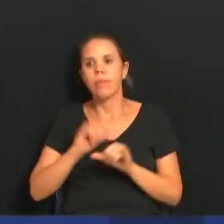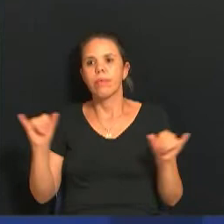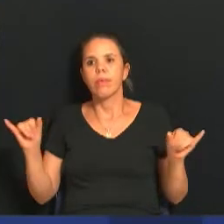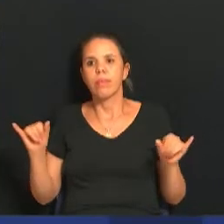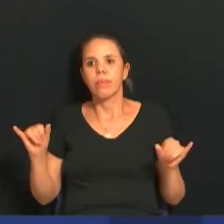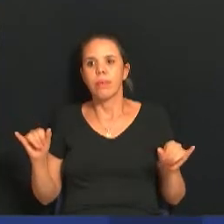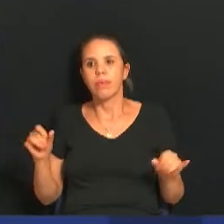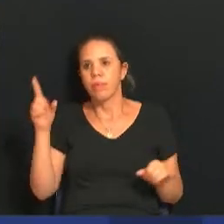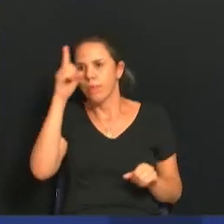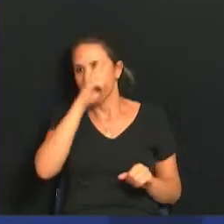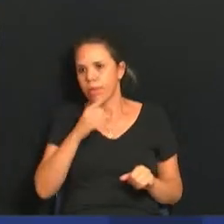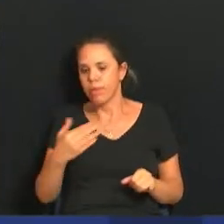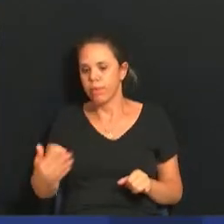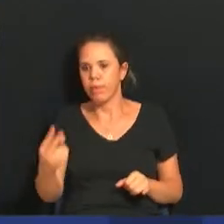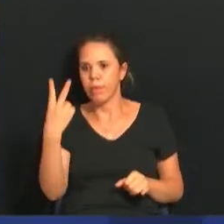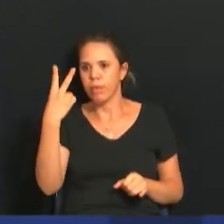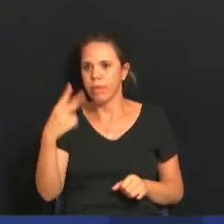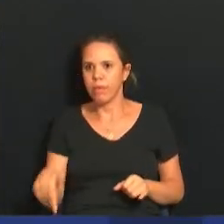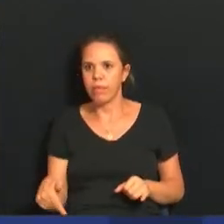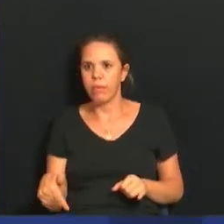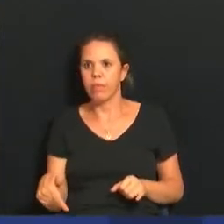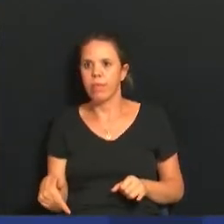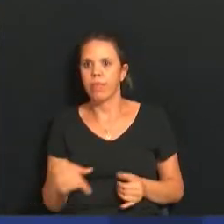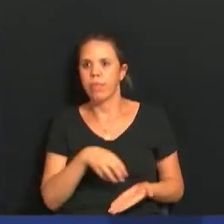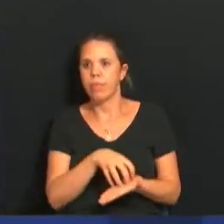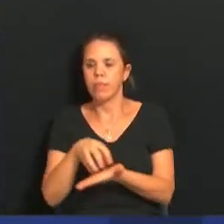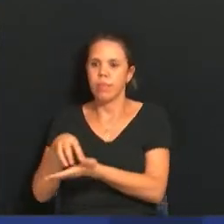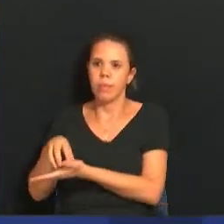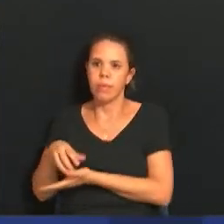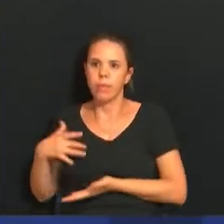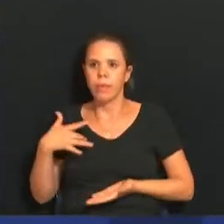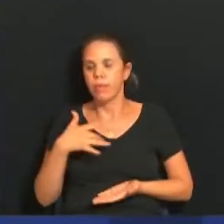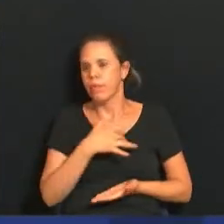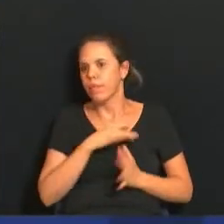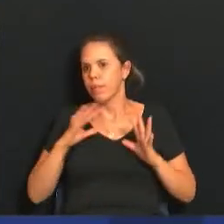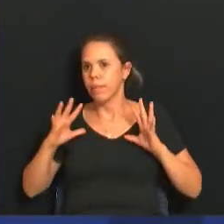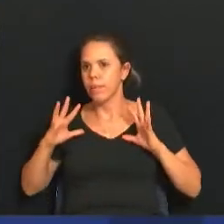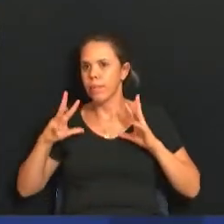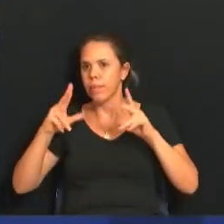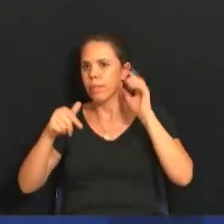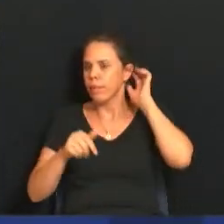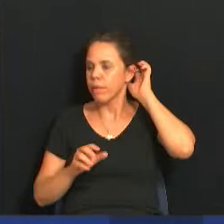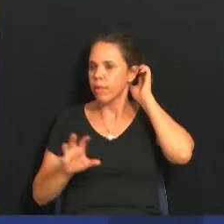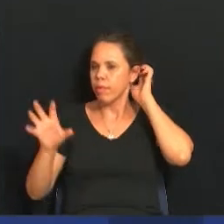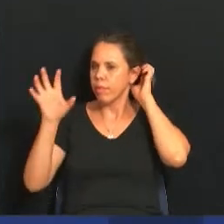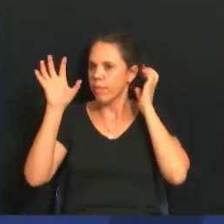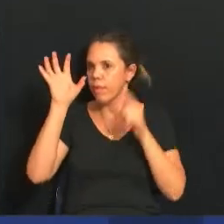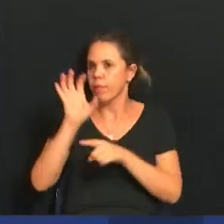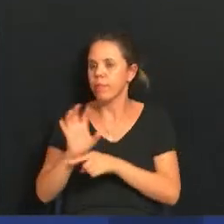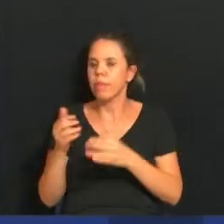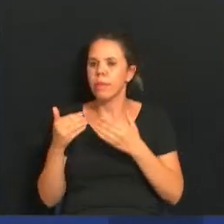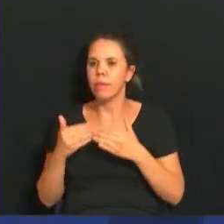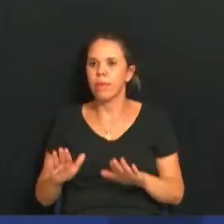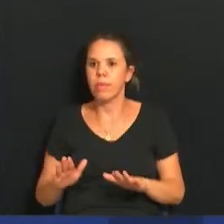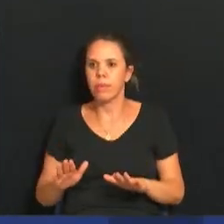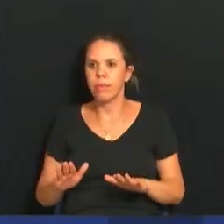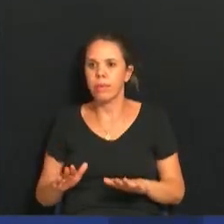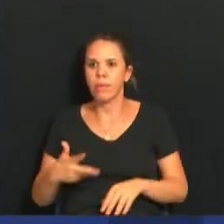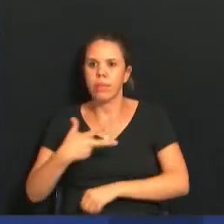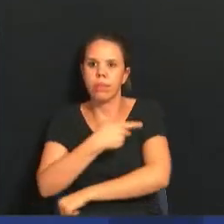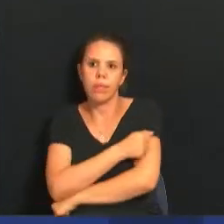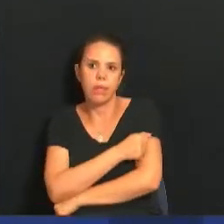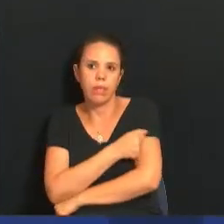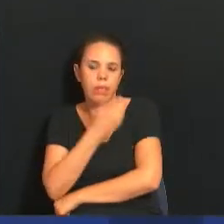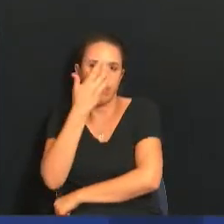neste domingo, dia 27, as unidades de saúde de todo o estado estarão abertas para a imunização